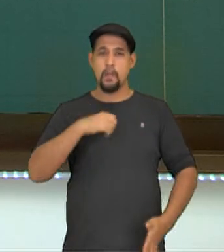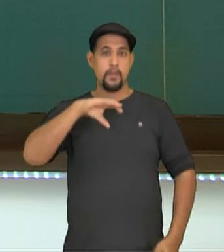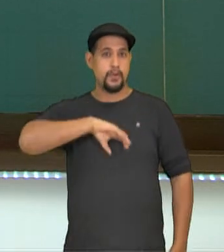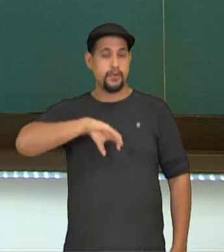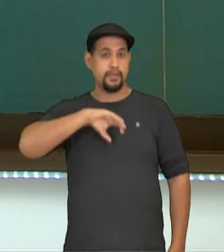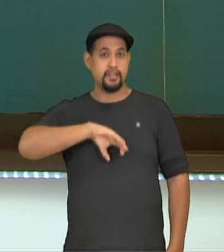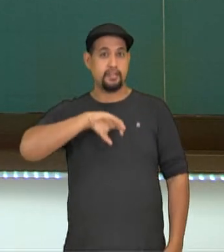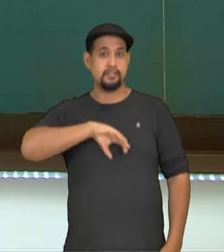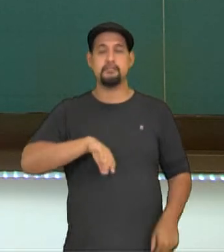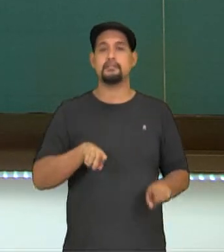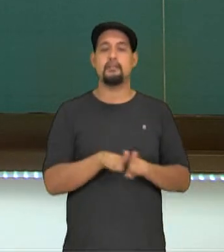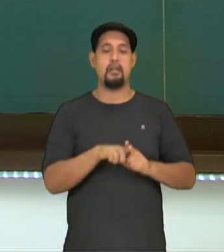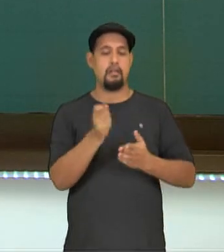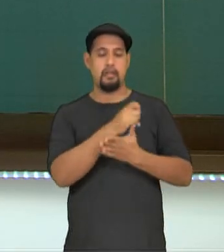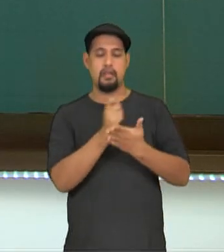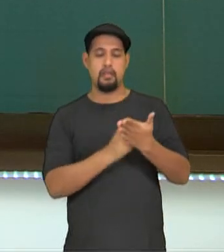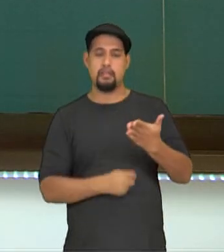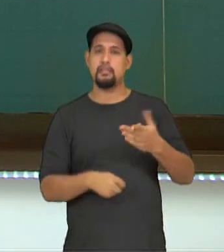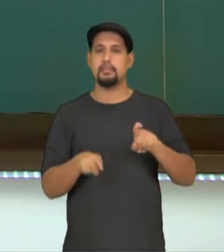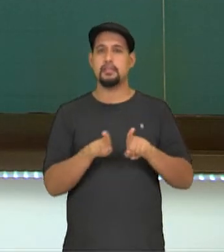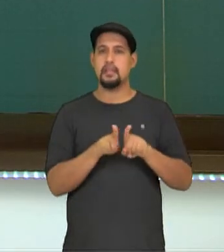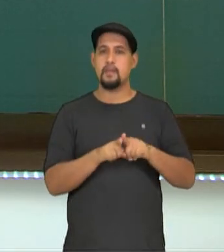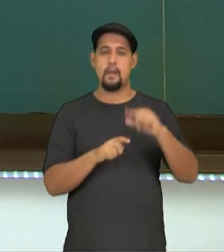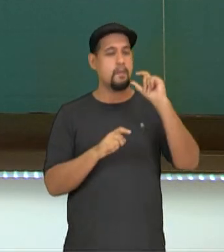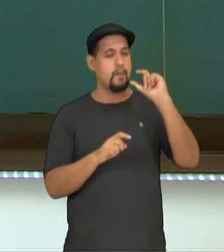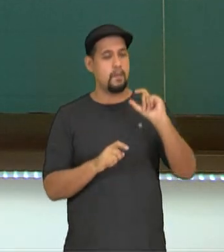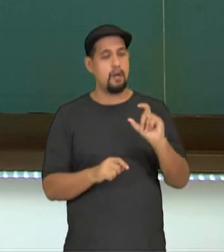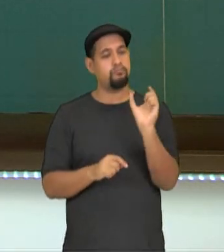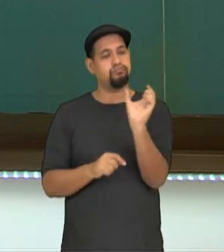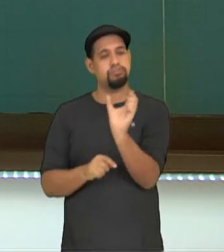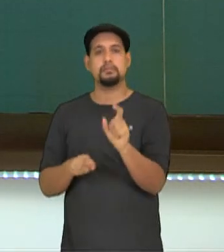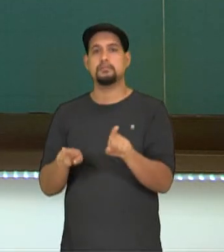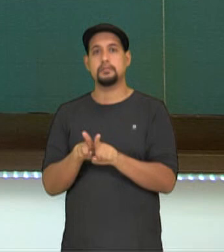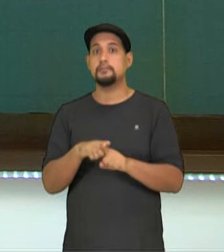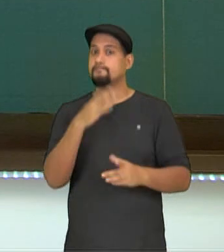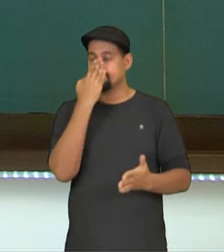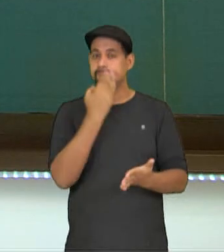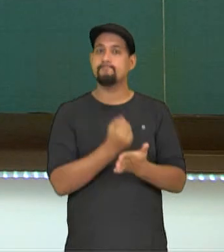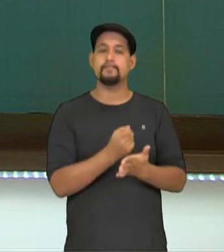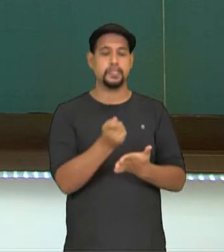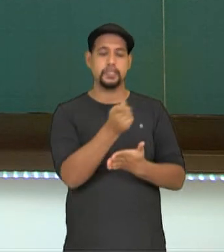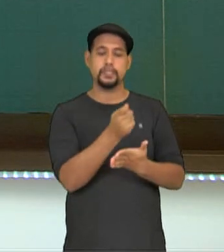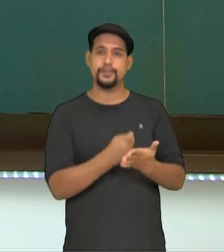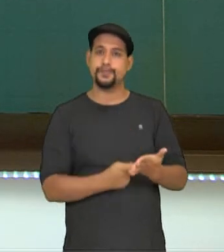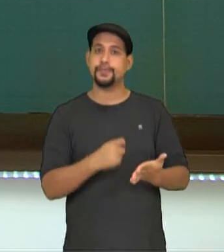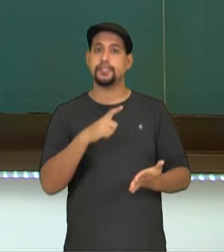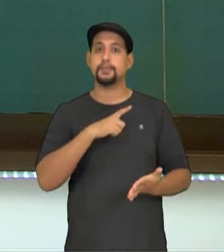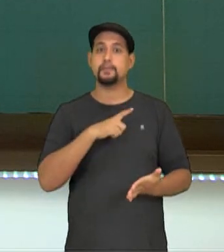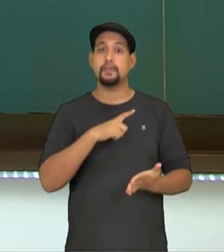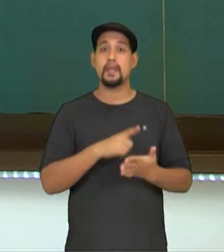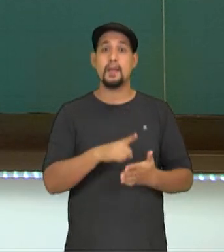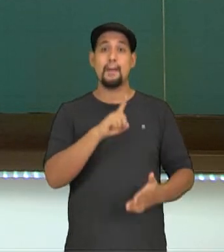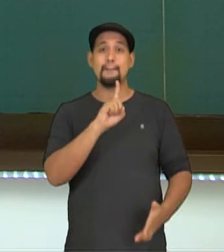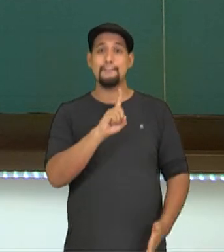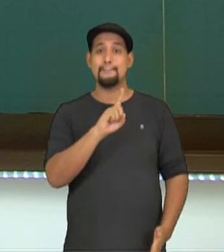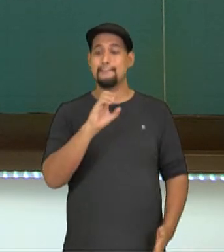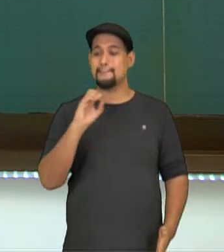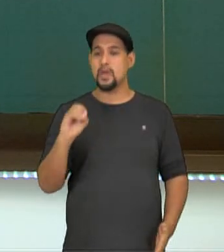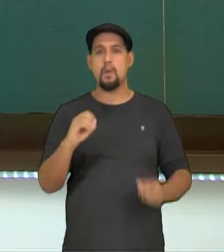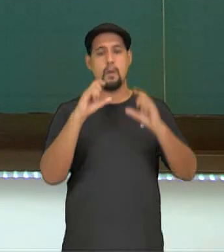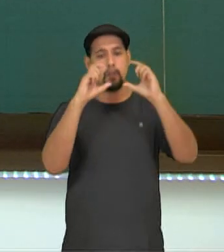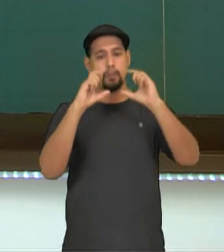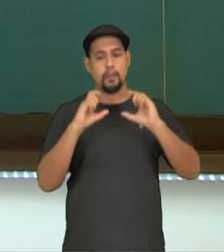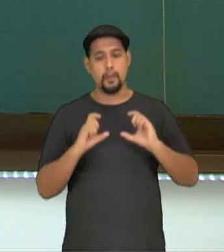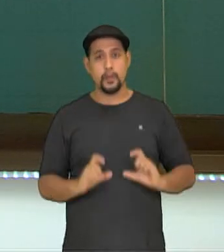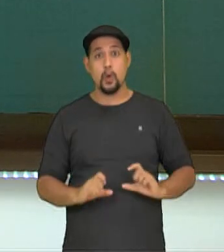portugueses. E mais, ela é escrita em estrofes e versos. E acreditem, ela é escrita dividida em mais de 1000 estrofes e